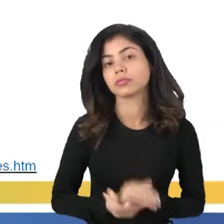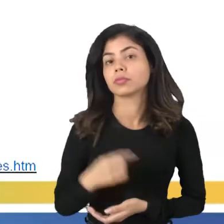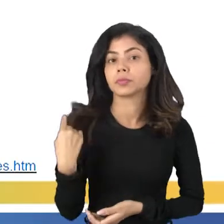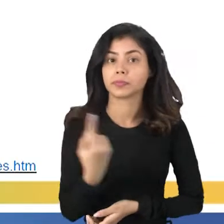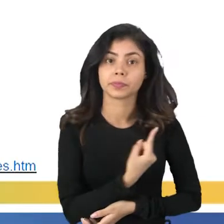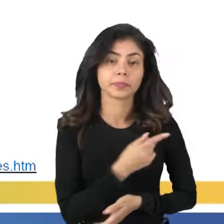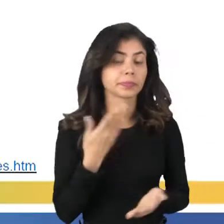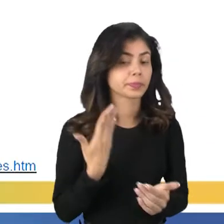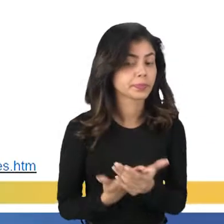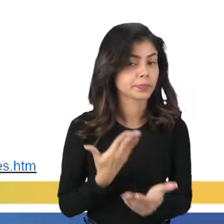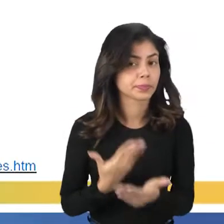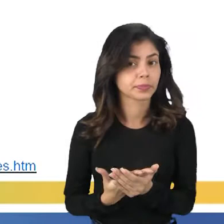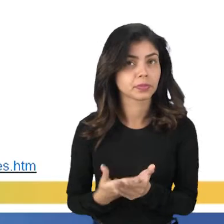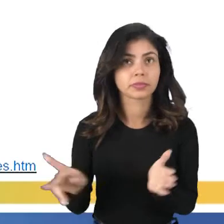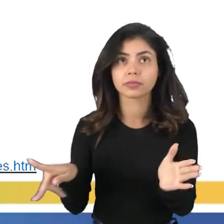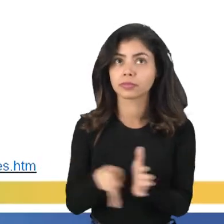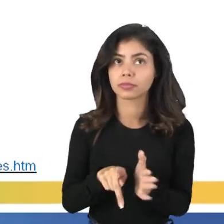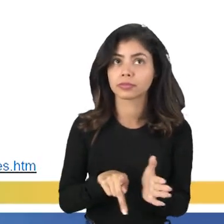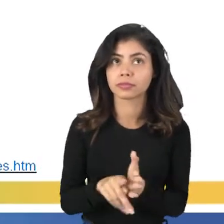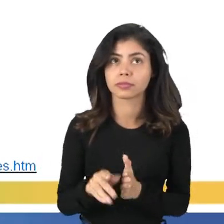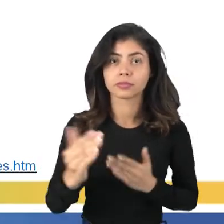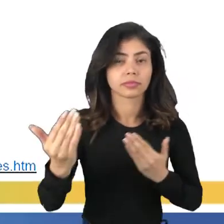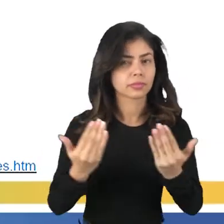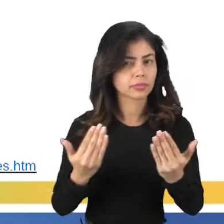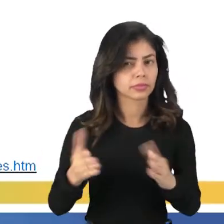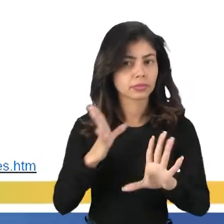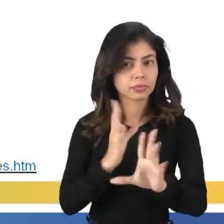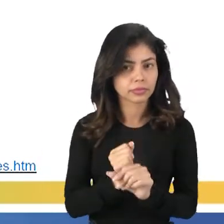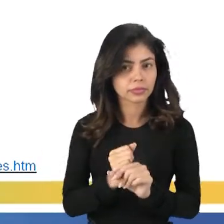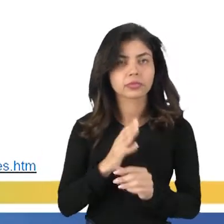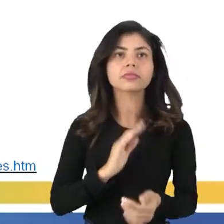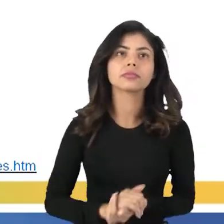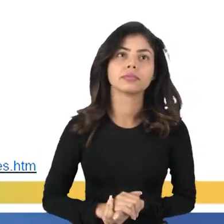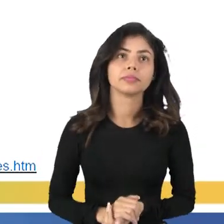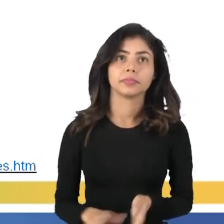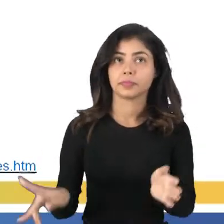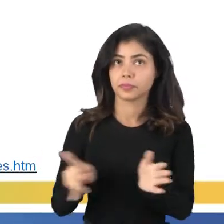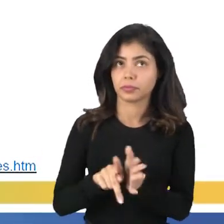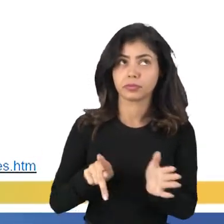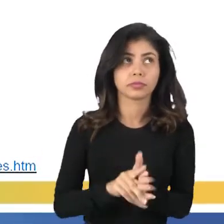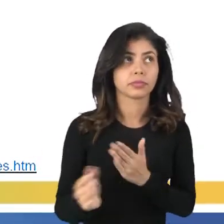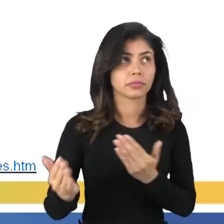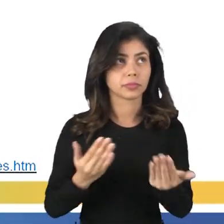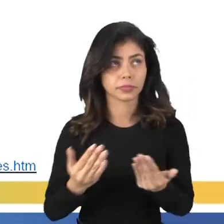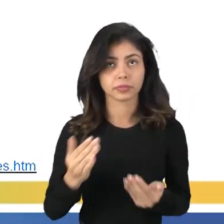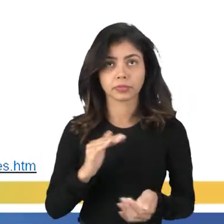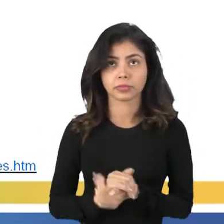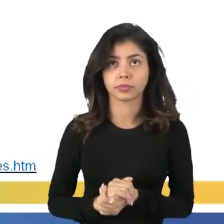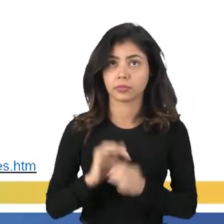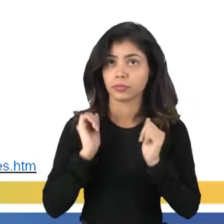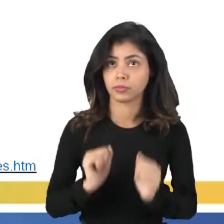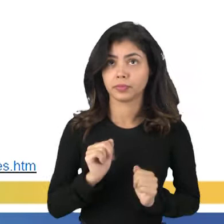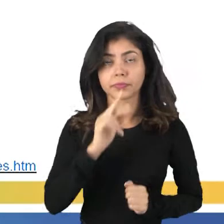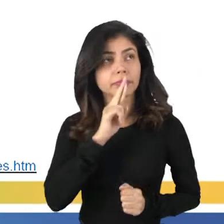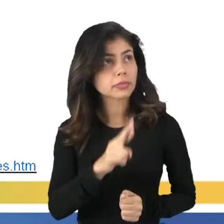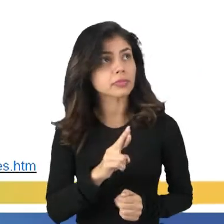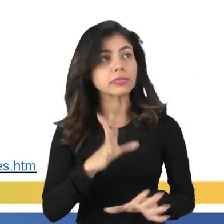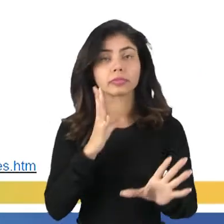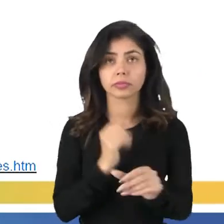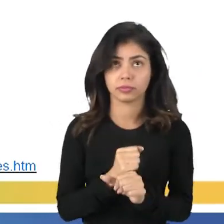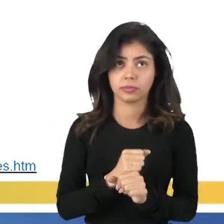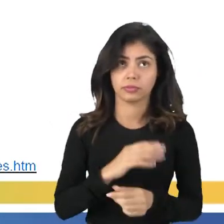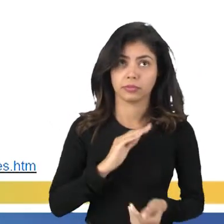nós vamos estudar a propriedade associativa da adição a propriedade associativa nos permite calcular